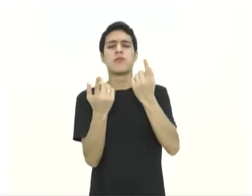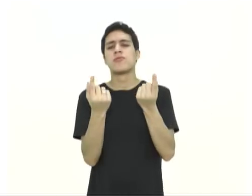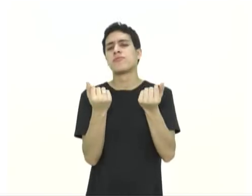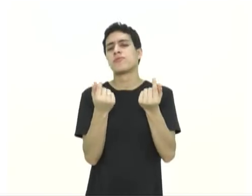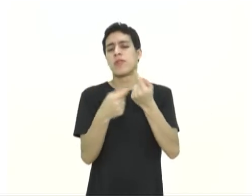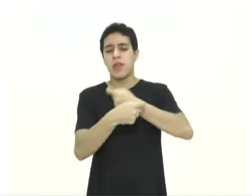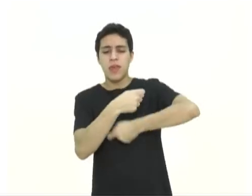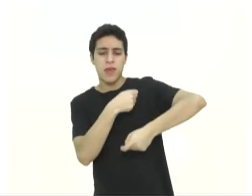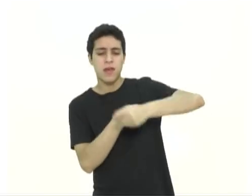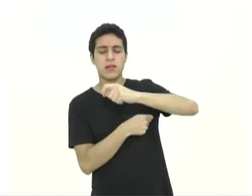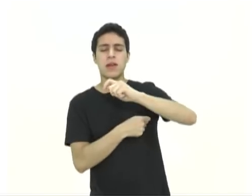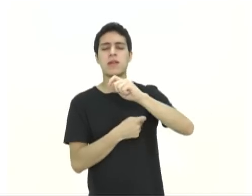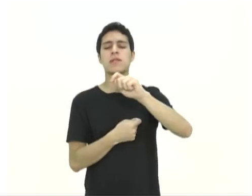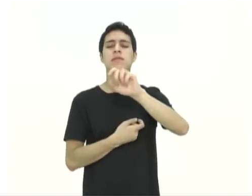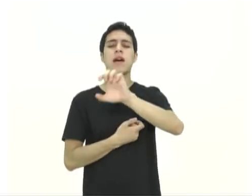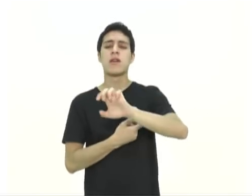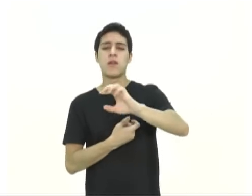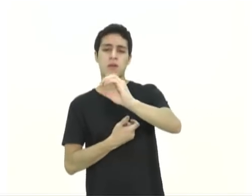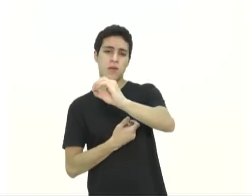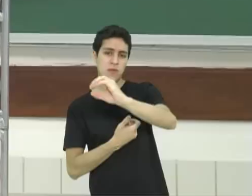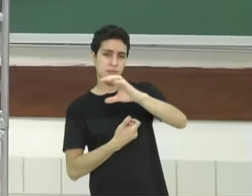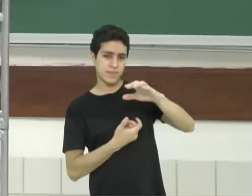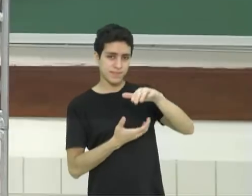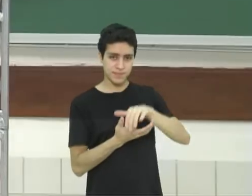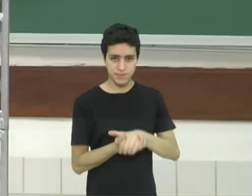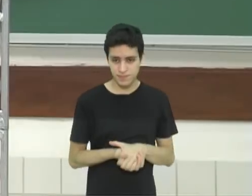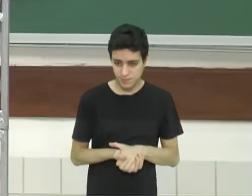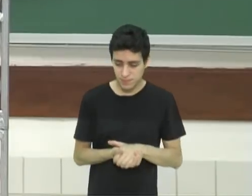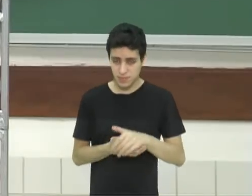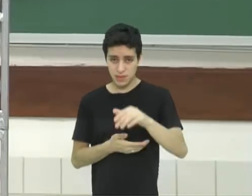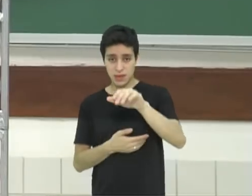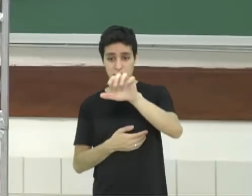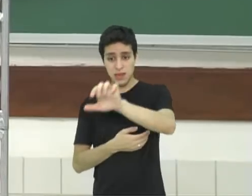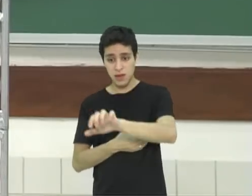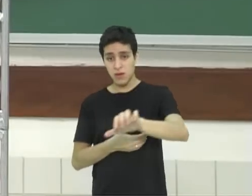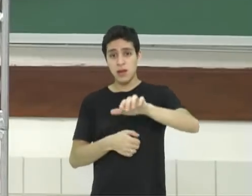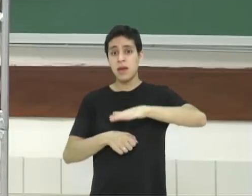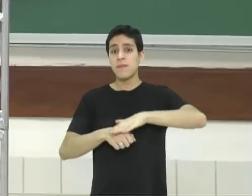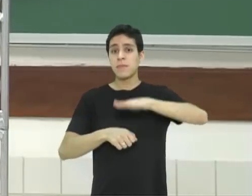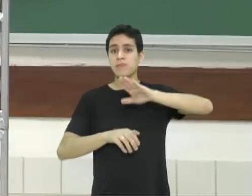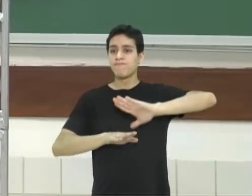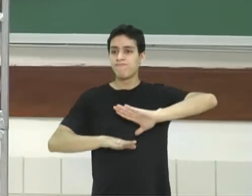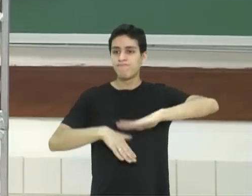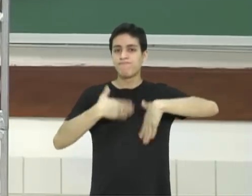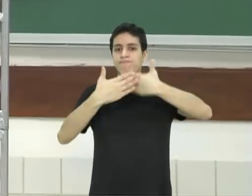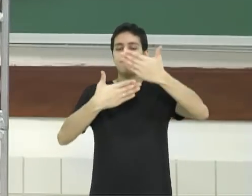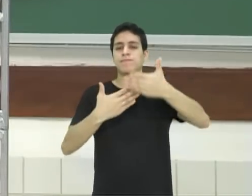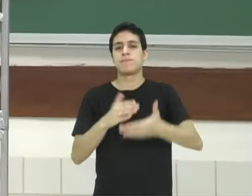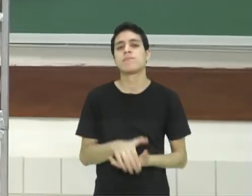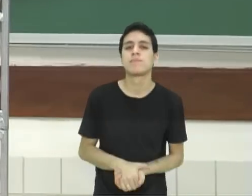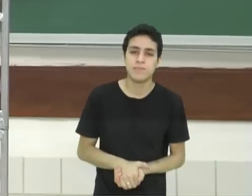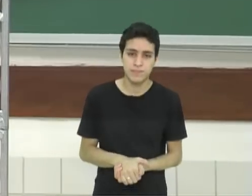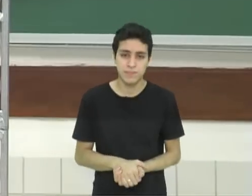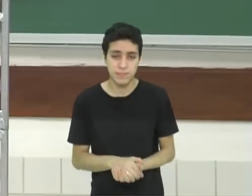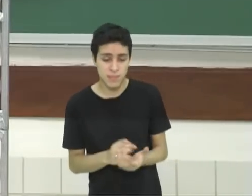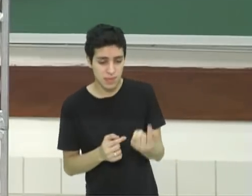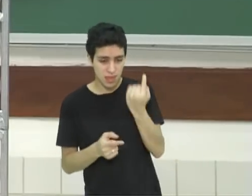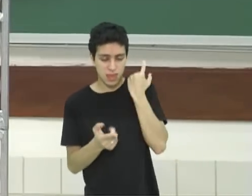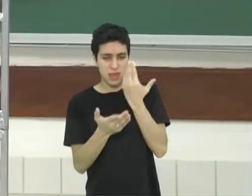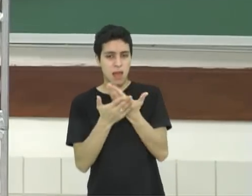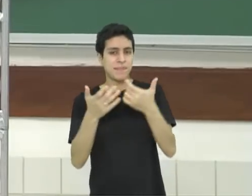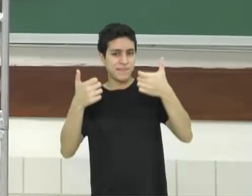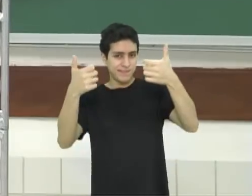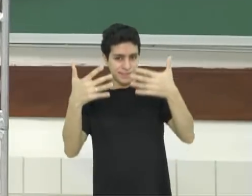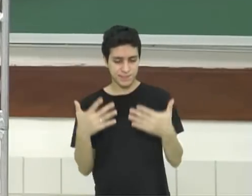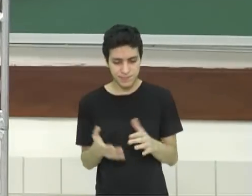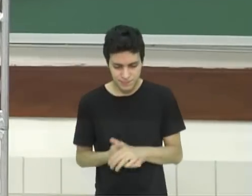da Europa Ocidental, da porção da Europa mais desenvolvida. Na aula anterior, nós falamos sobre a